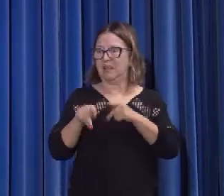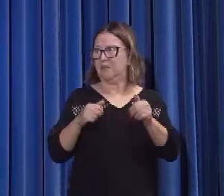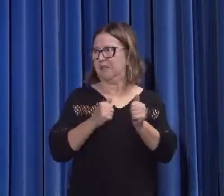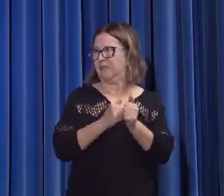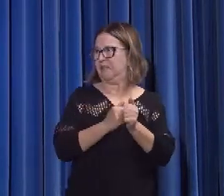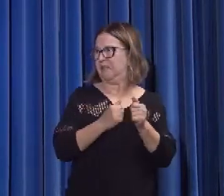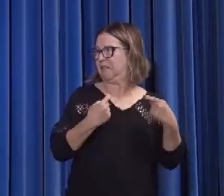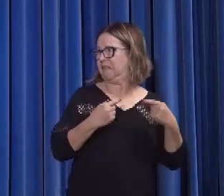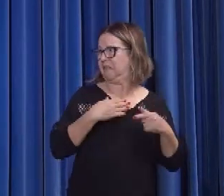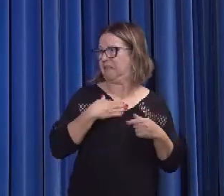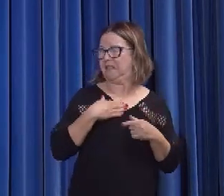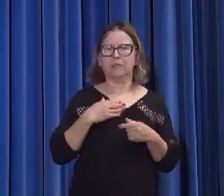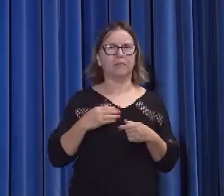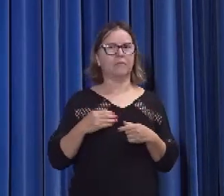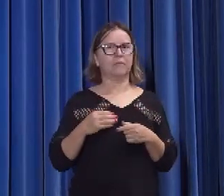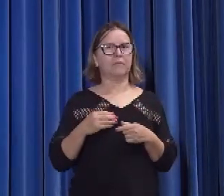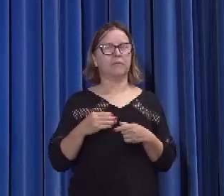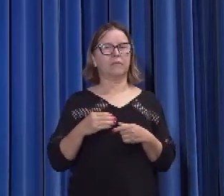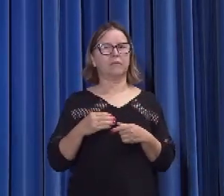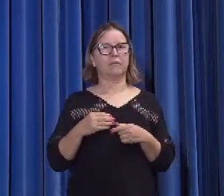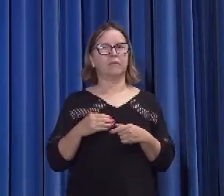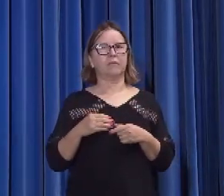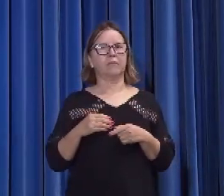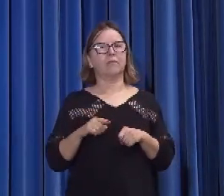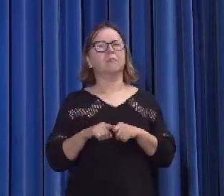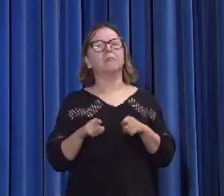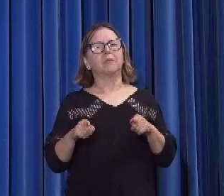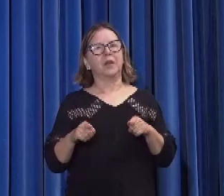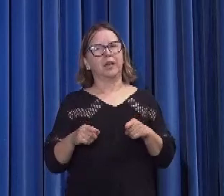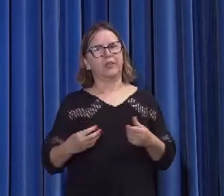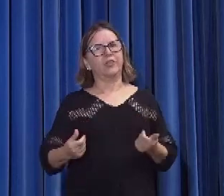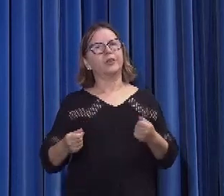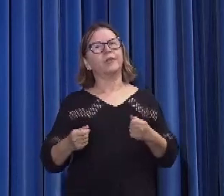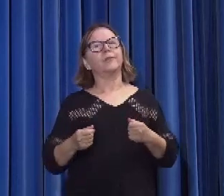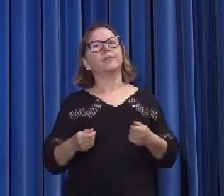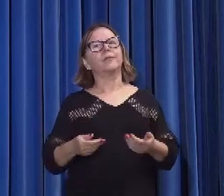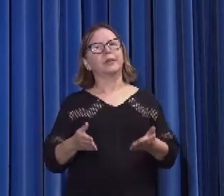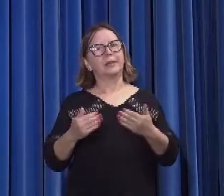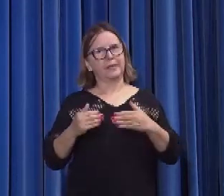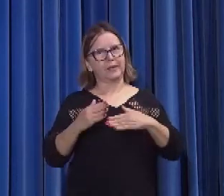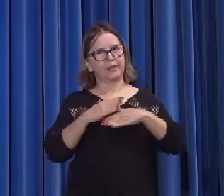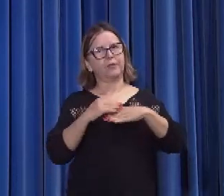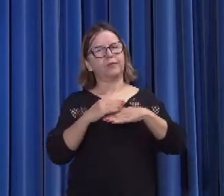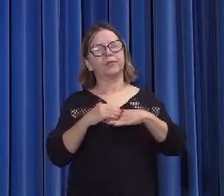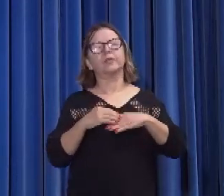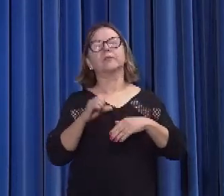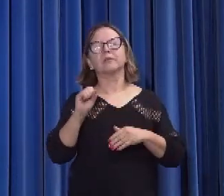Agora, ela pode trazer conforto para você? Pode. Mas ela não vai te trazer paz.